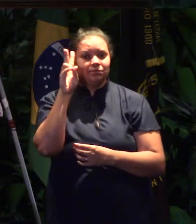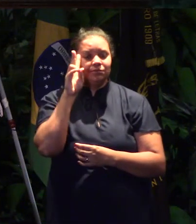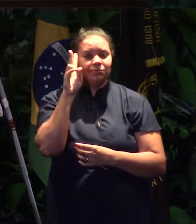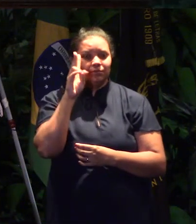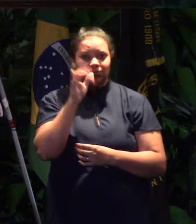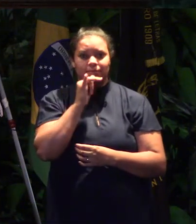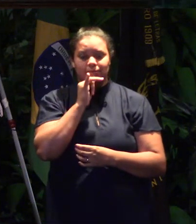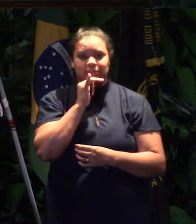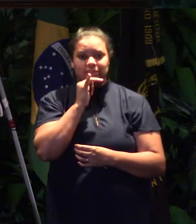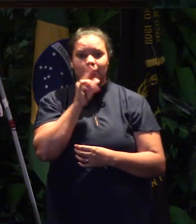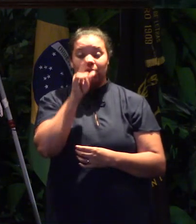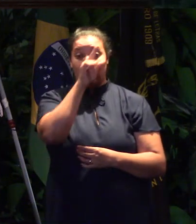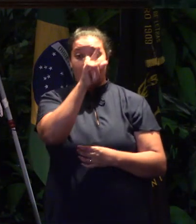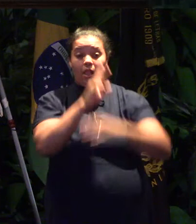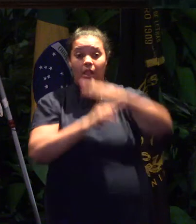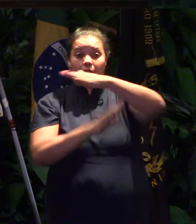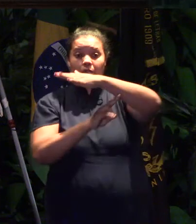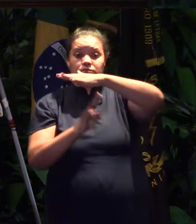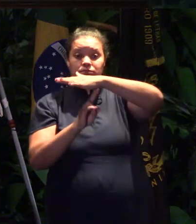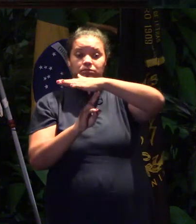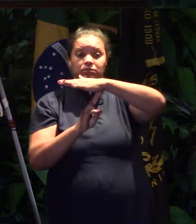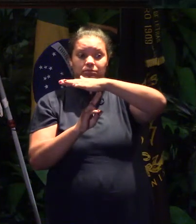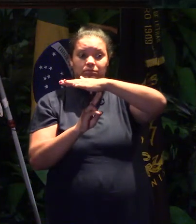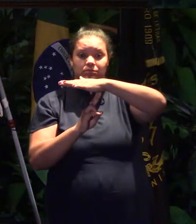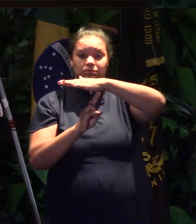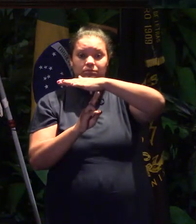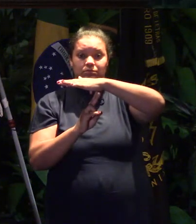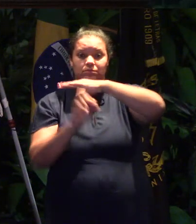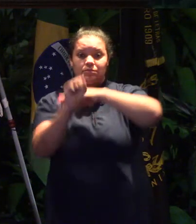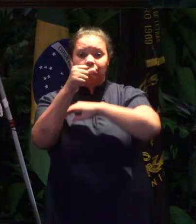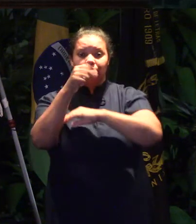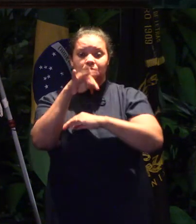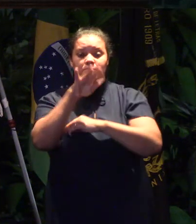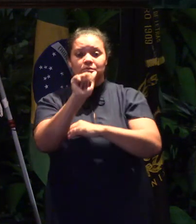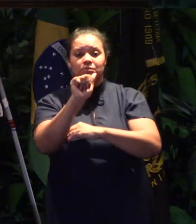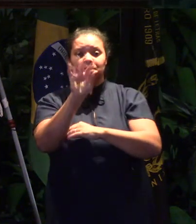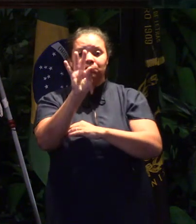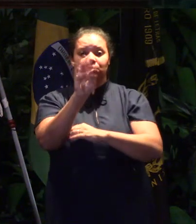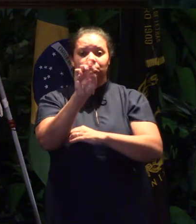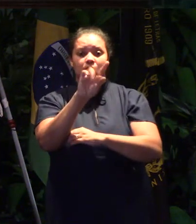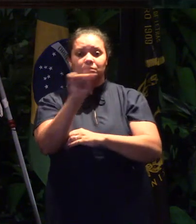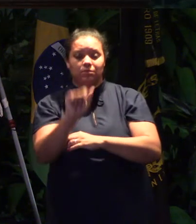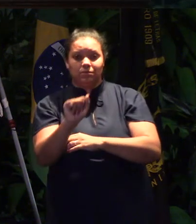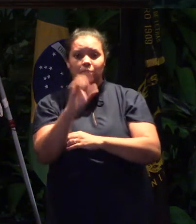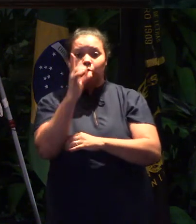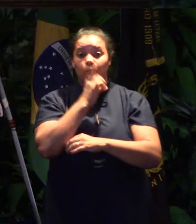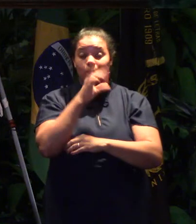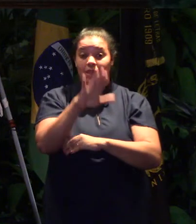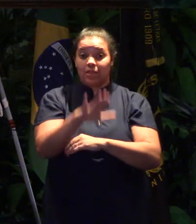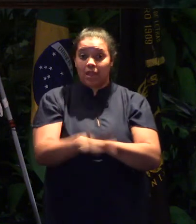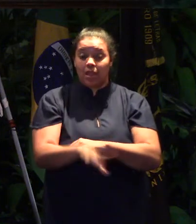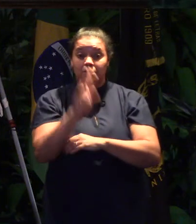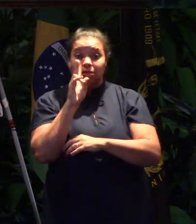ali no viaduto, ali, né, embaixo ali do viaduto, no Santa Teresa, ali nos domingos à tarde, e tudo,